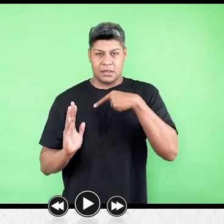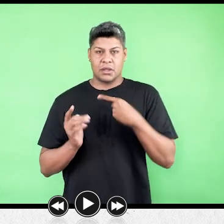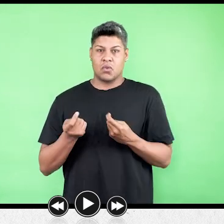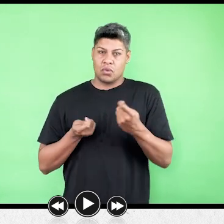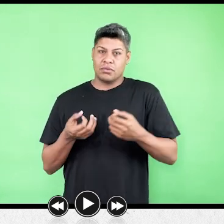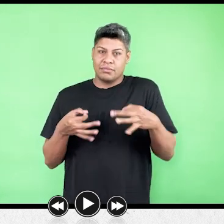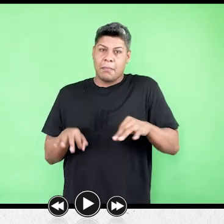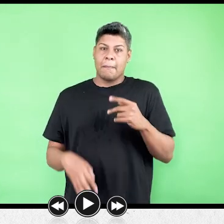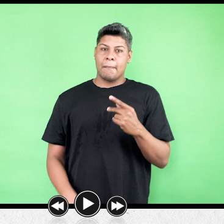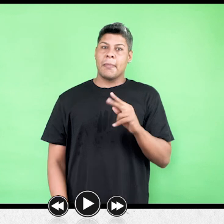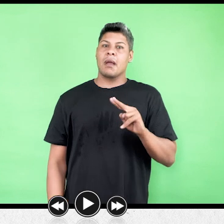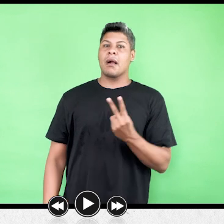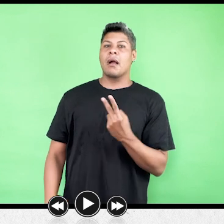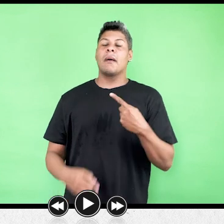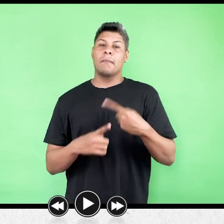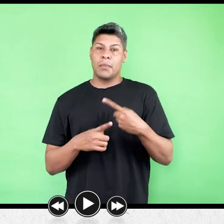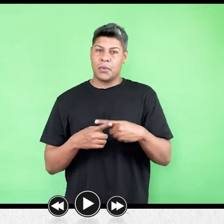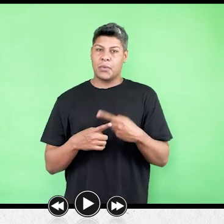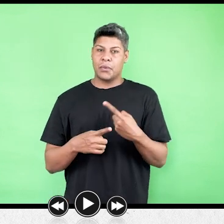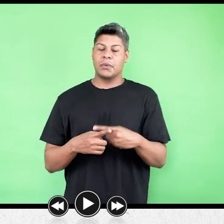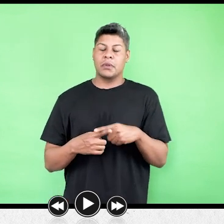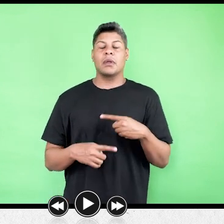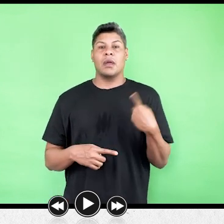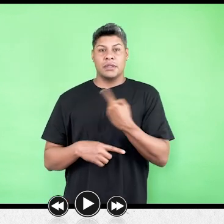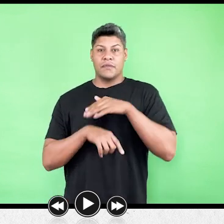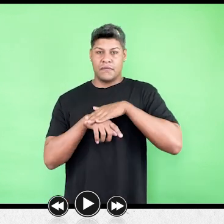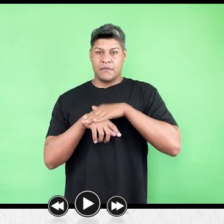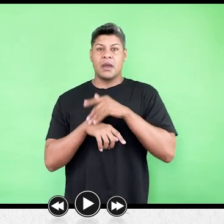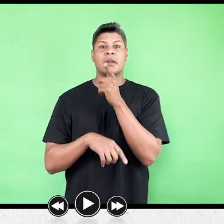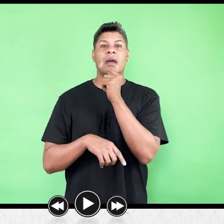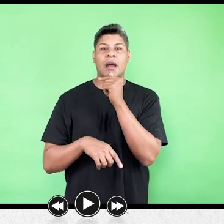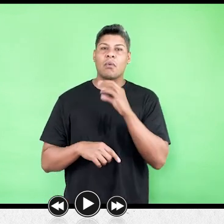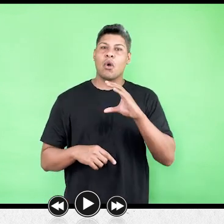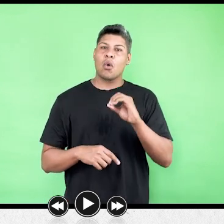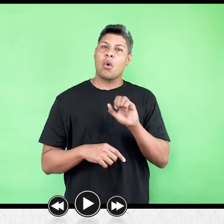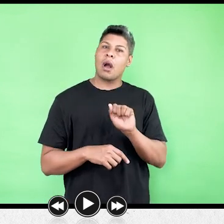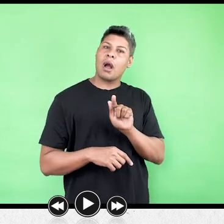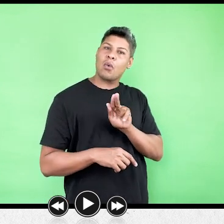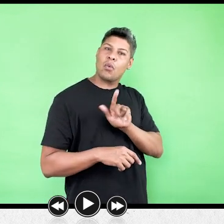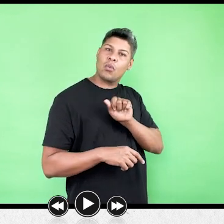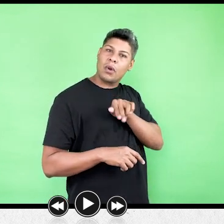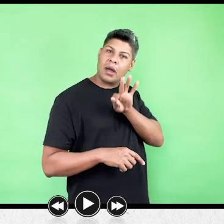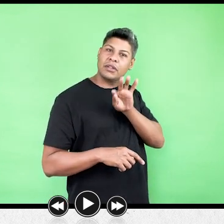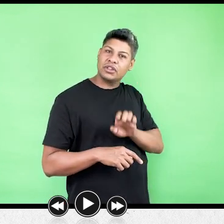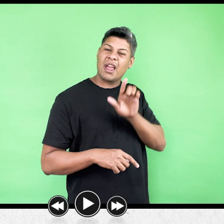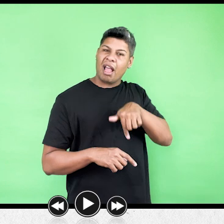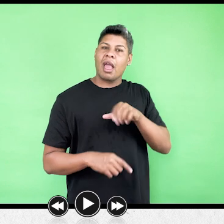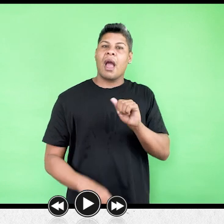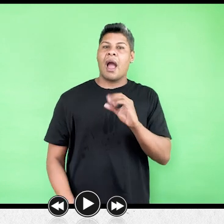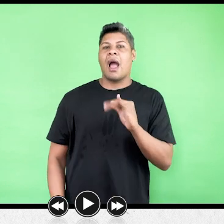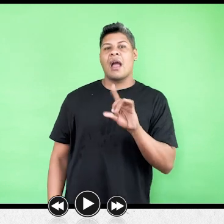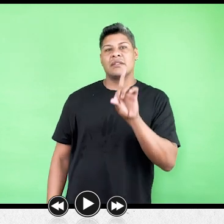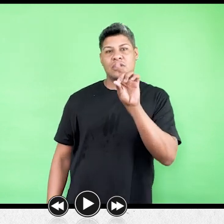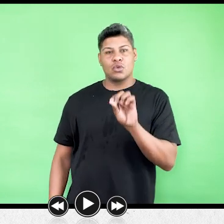adequado do pH, porque esses agentes que a gente aplica na água, esses coagulantes, eles são ácidos e eles vão consumir a